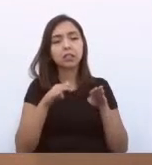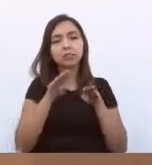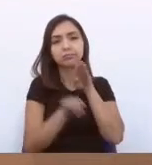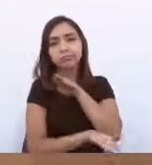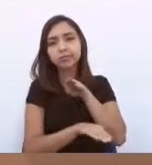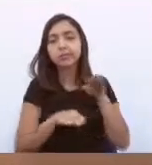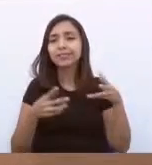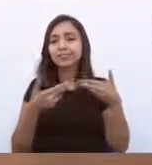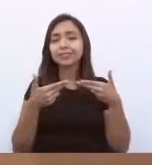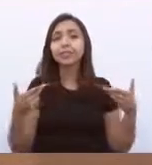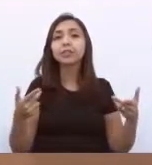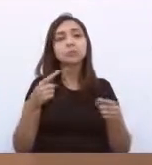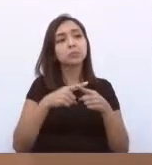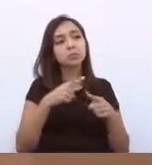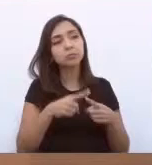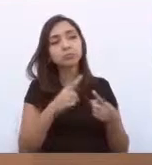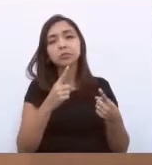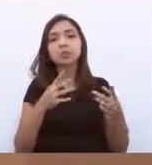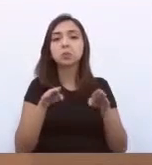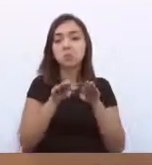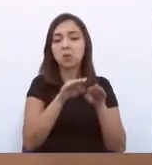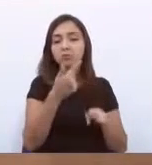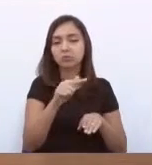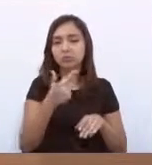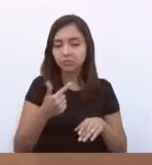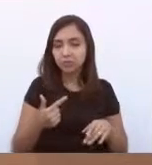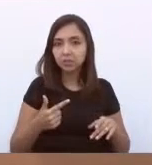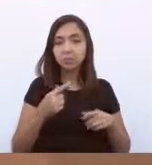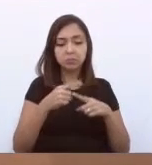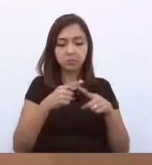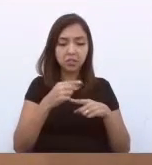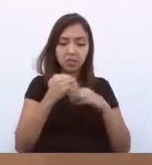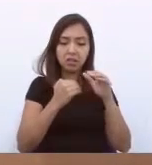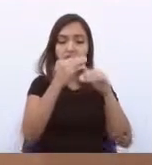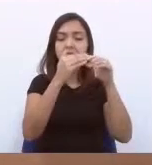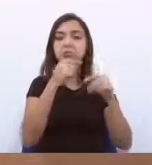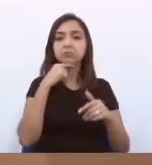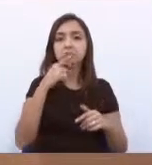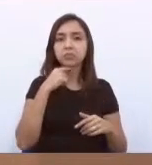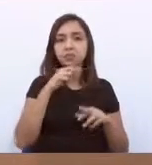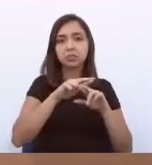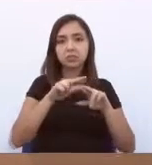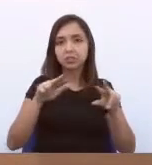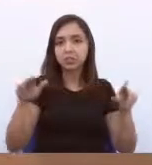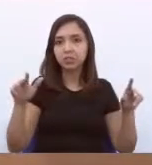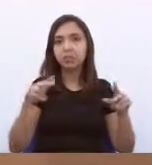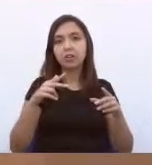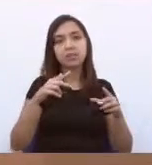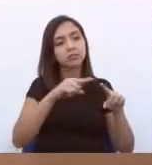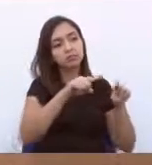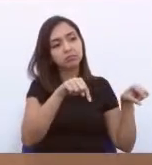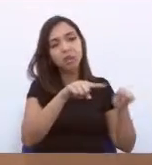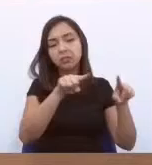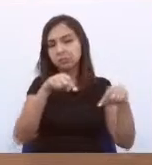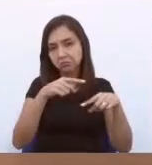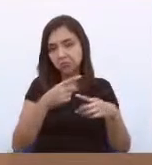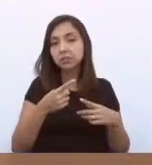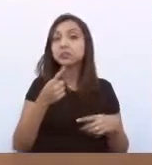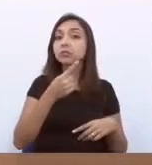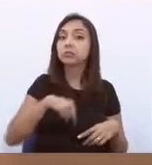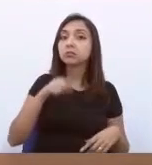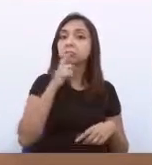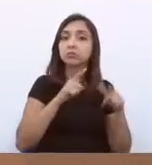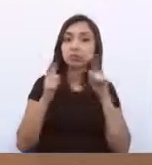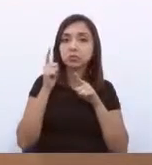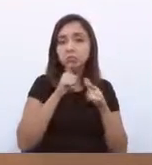desigualdade, por que que nós não conseguimos avançar em diversas áreas. Nós